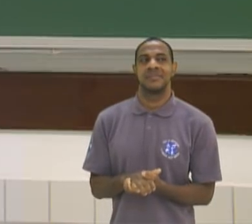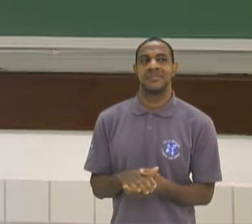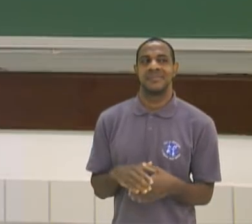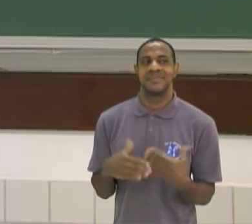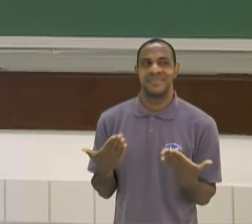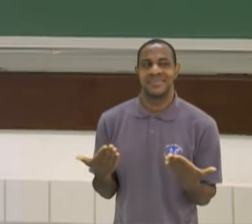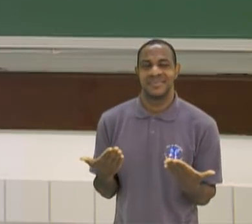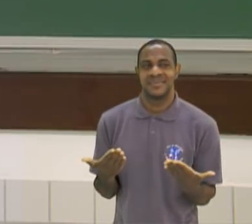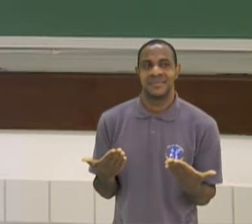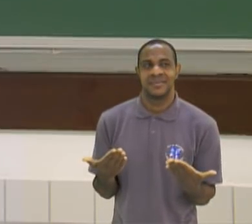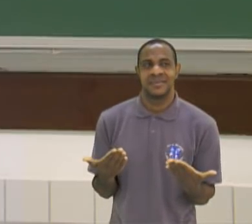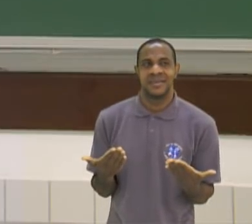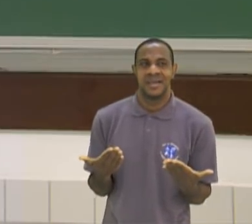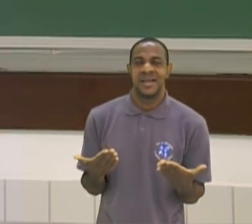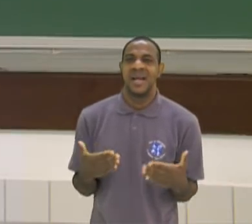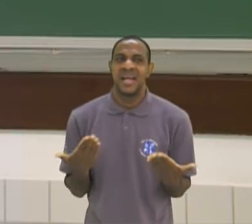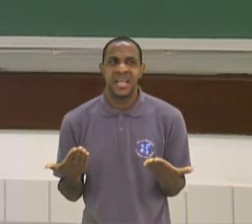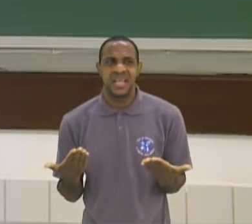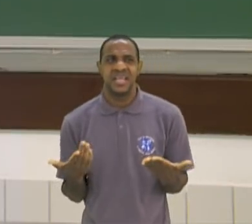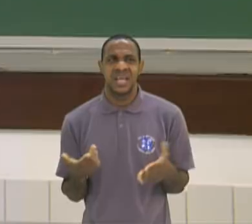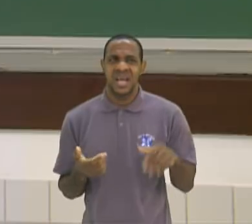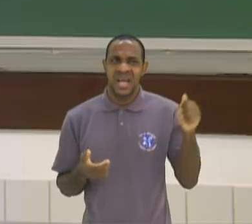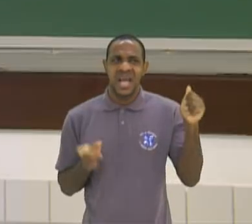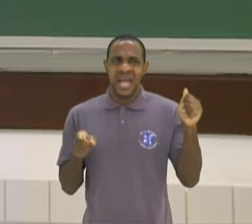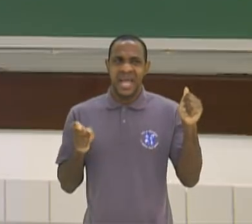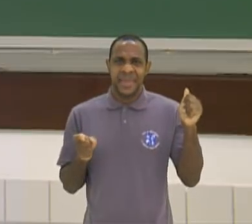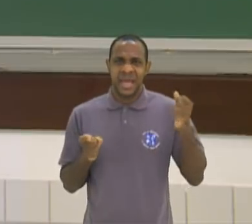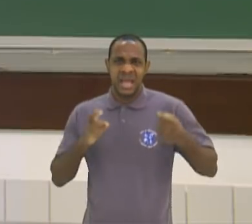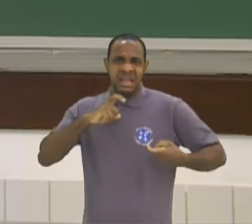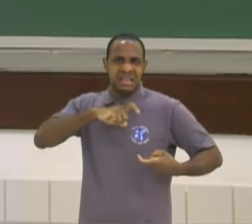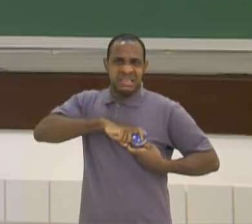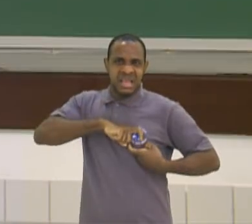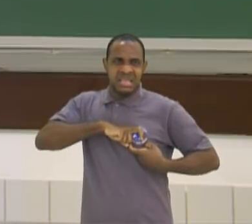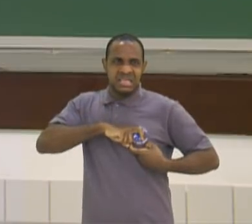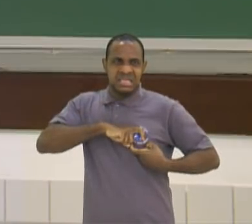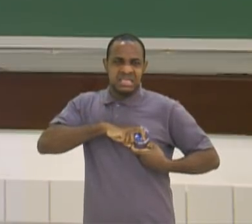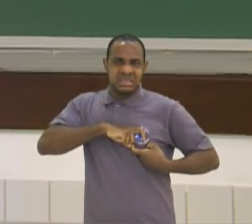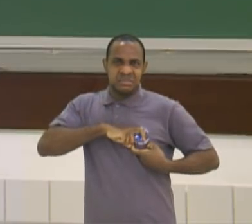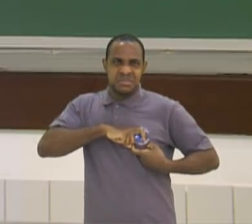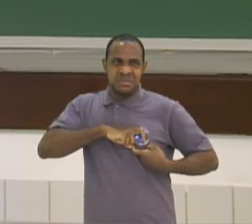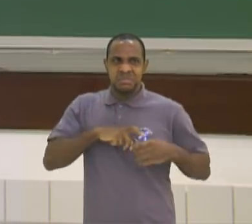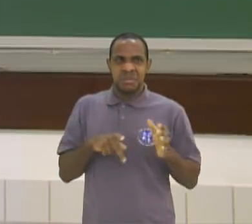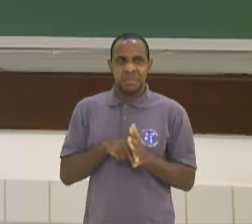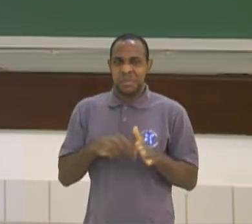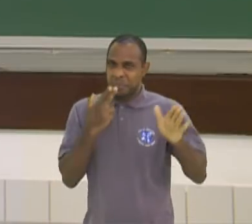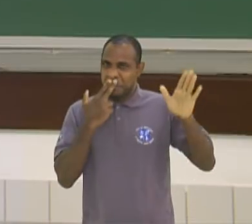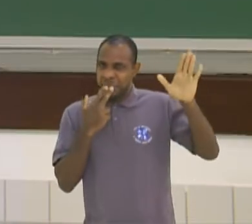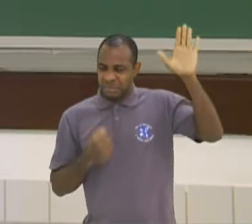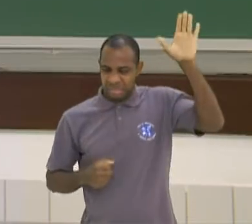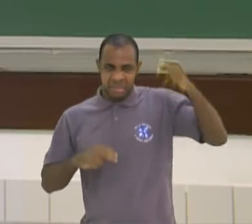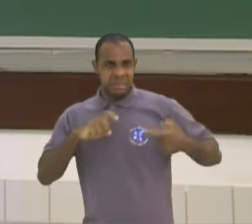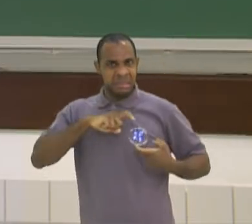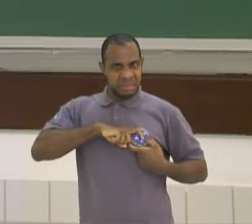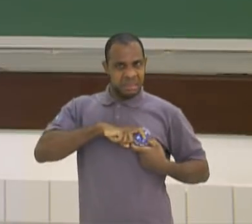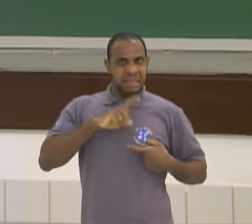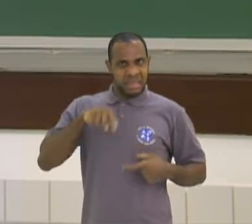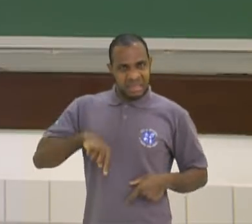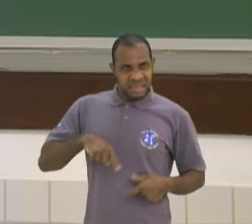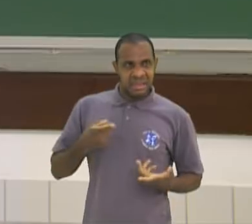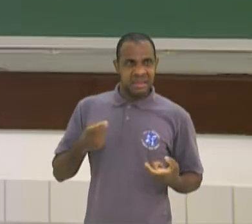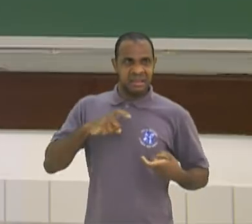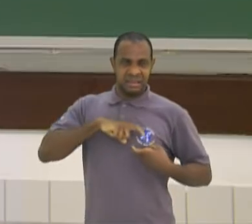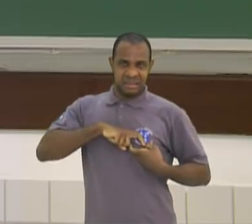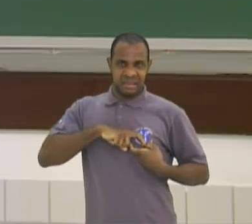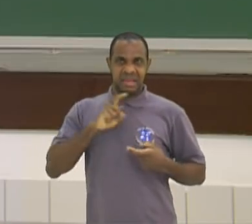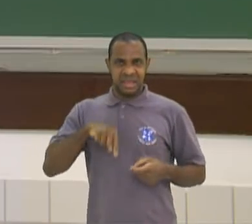Ei, era nazismo? Então essa política, as medidas políticas tomadas pelo Allende eram